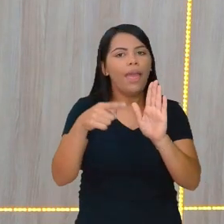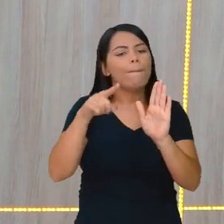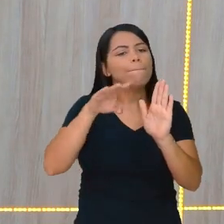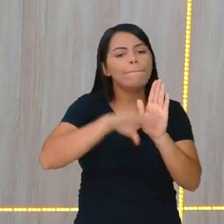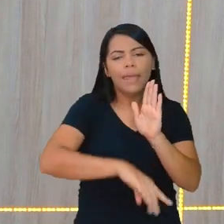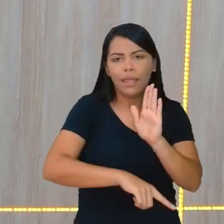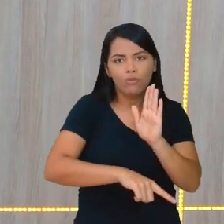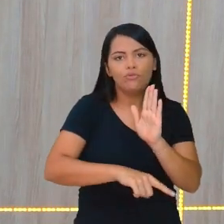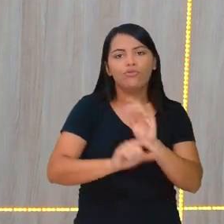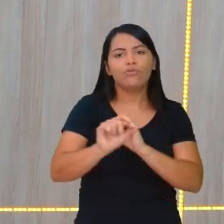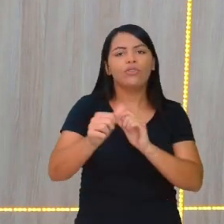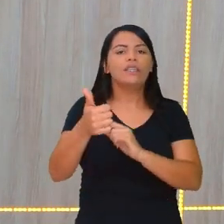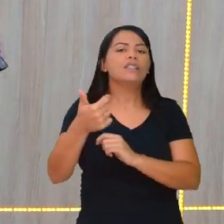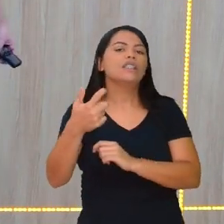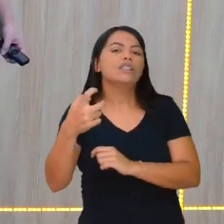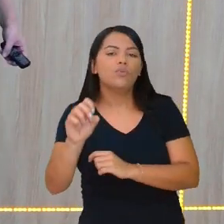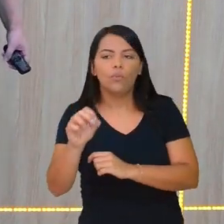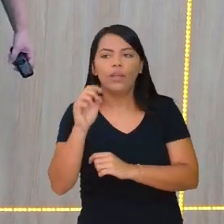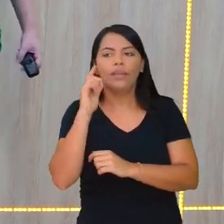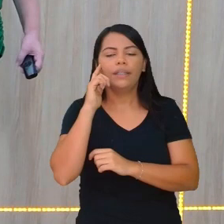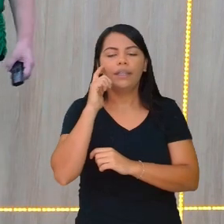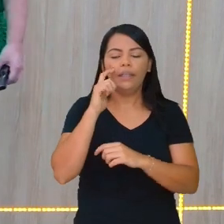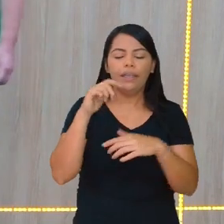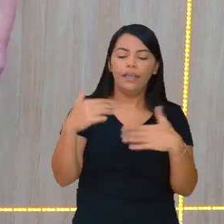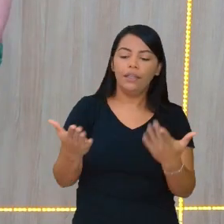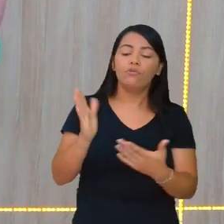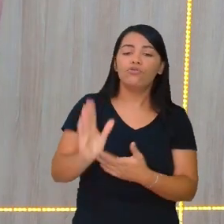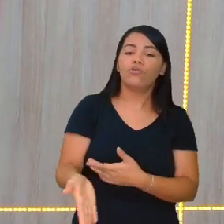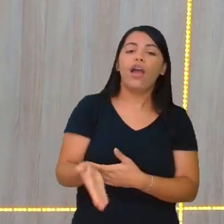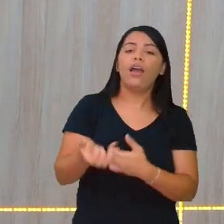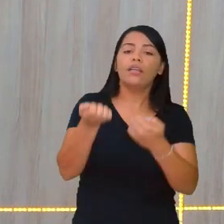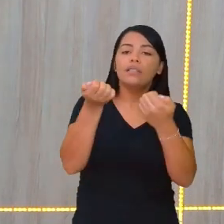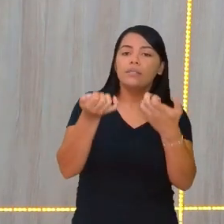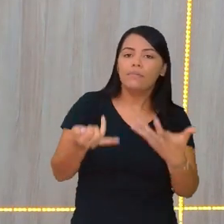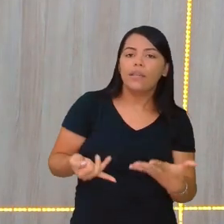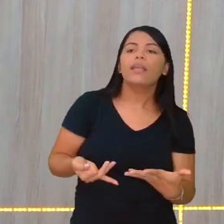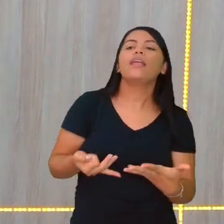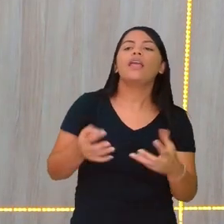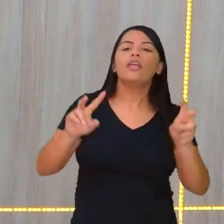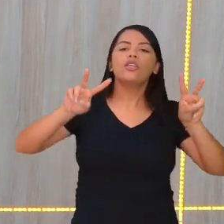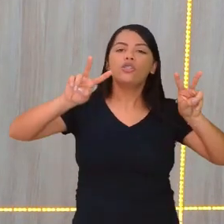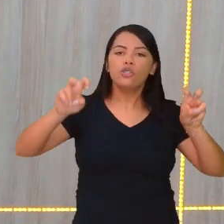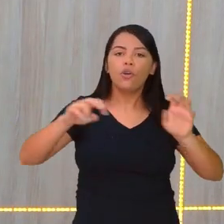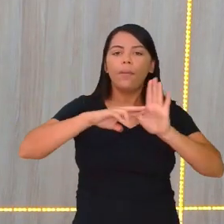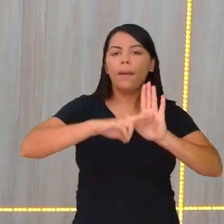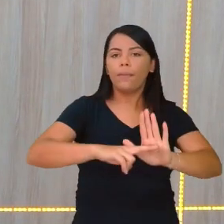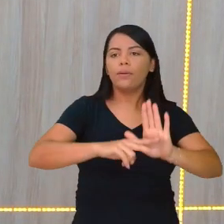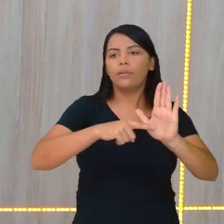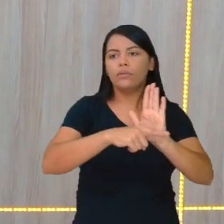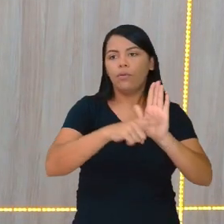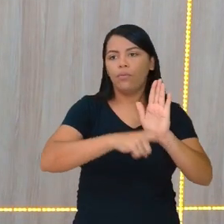já falou essa representação, esse sinalzinho de menor, a parte...